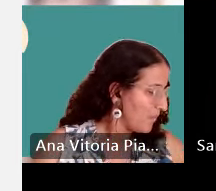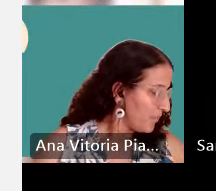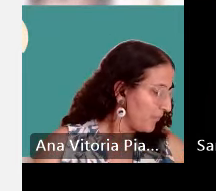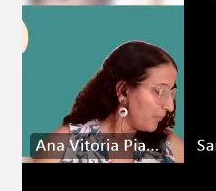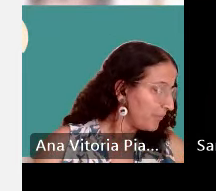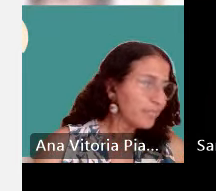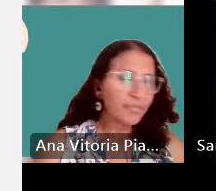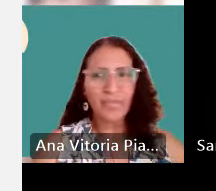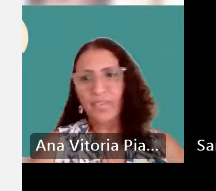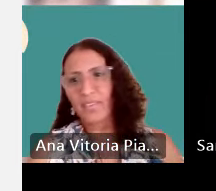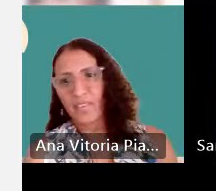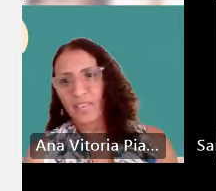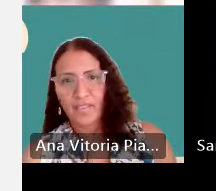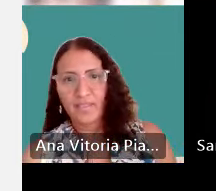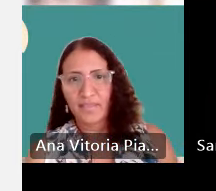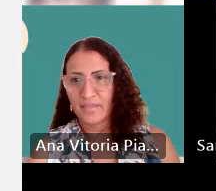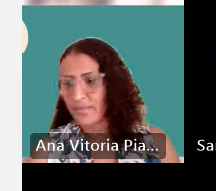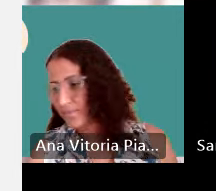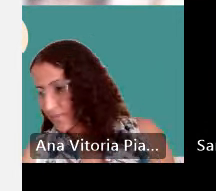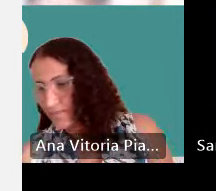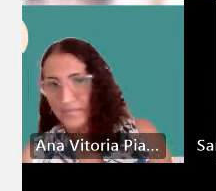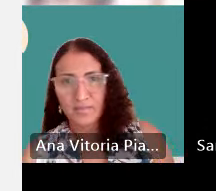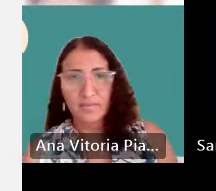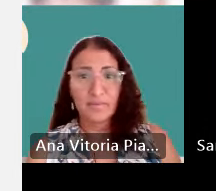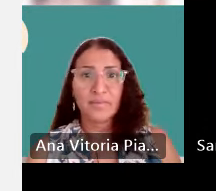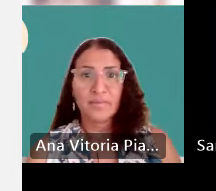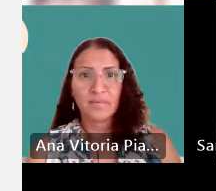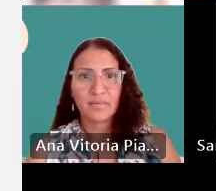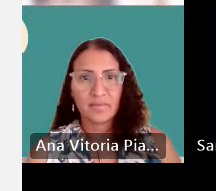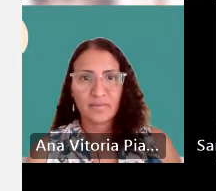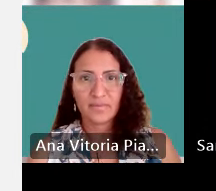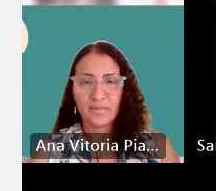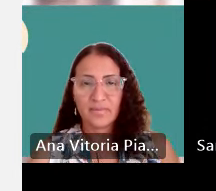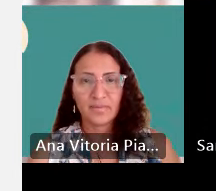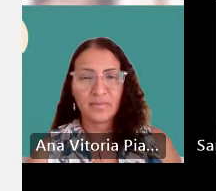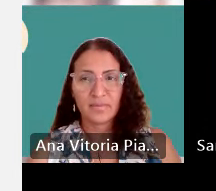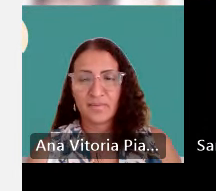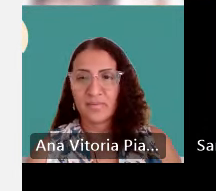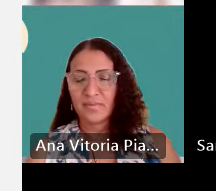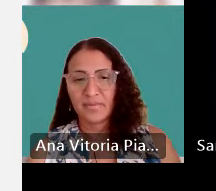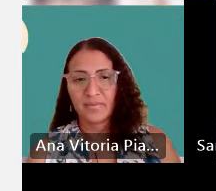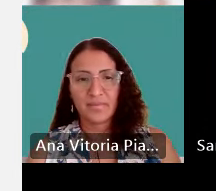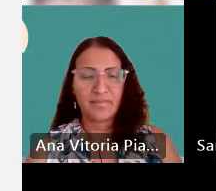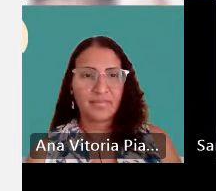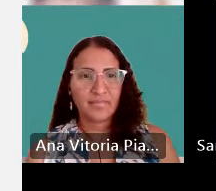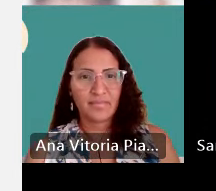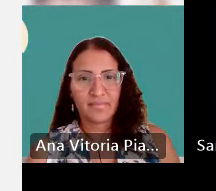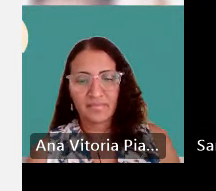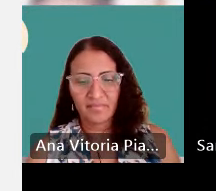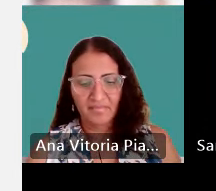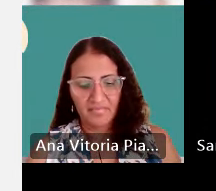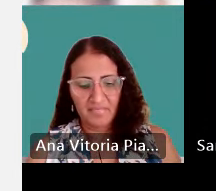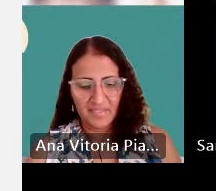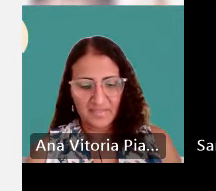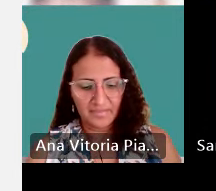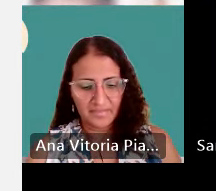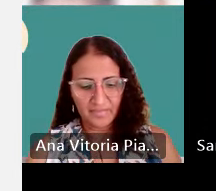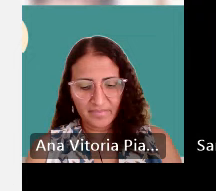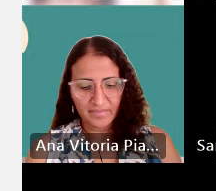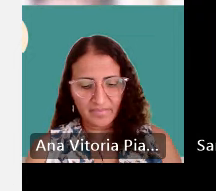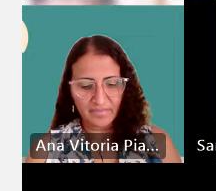a tomada de decisão baseada em a decisão baseada em evidências né ela previne essa paralisia e ela ampara